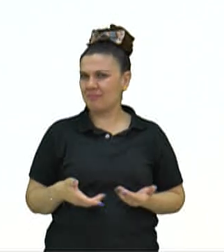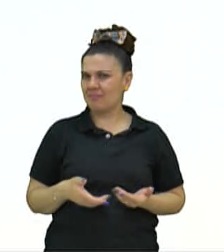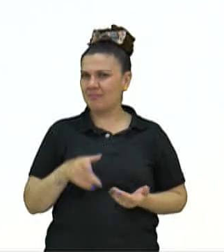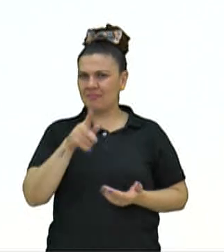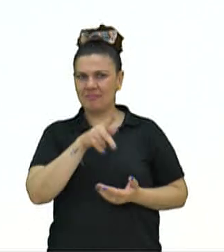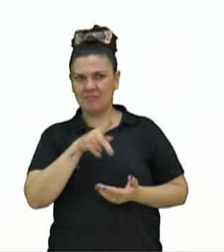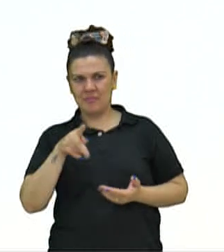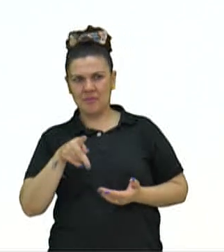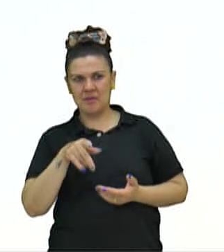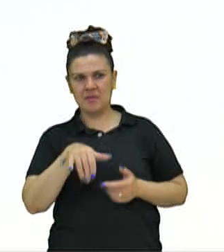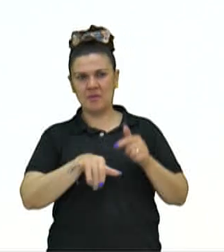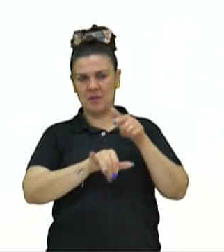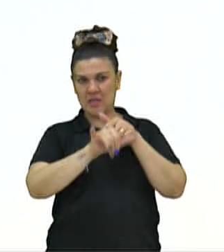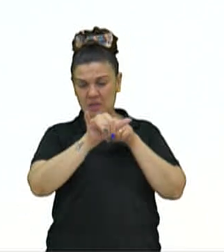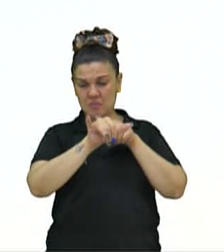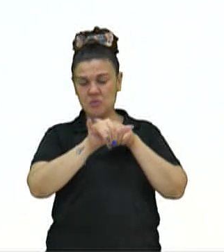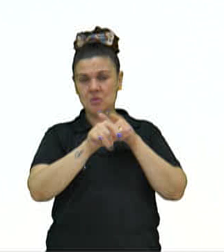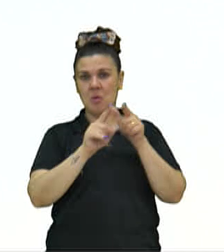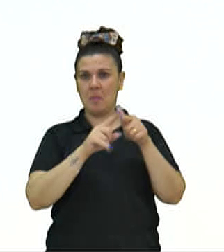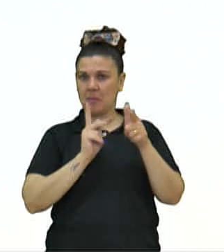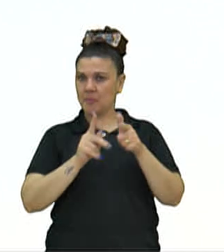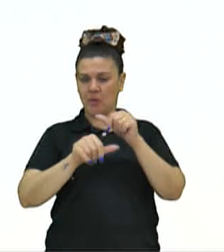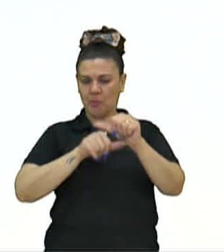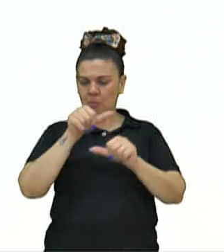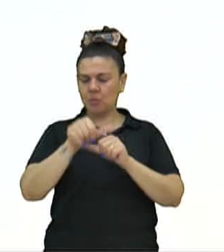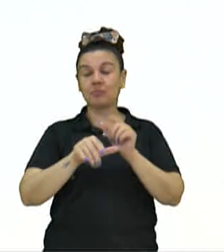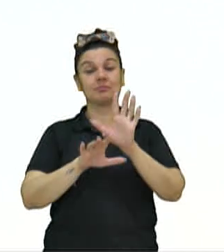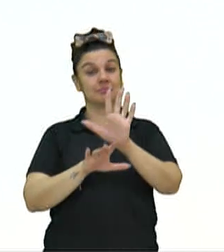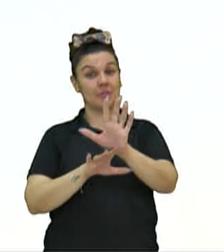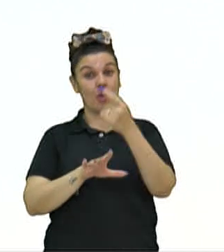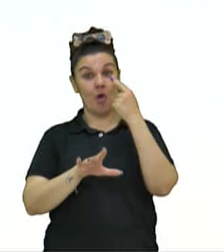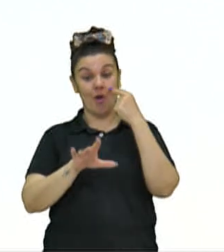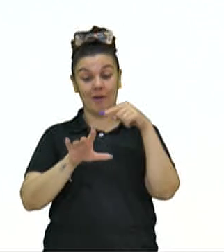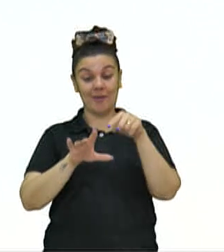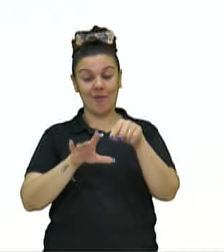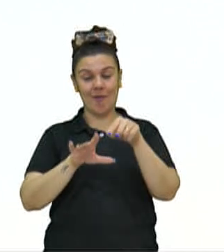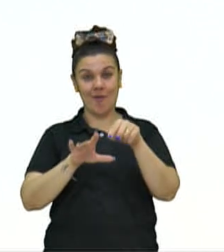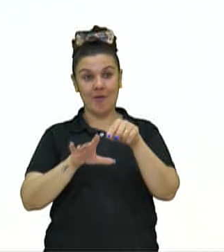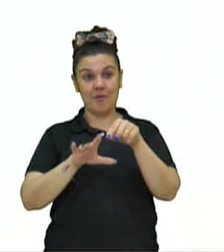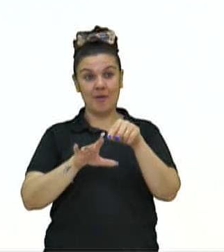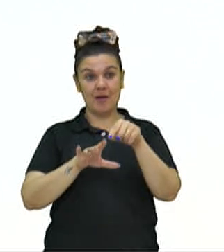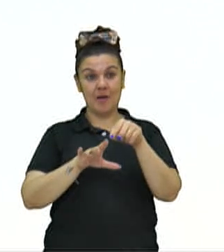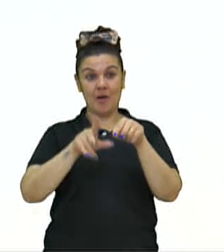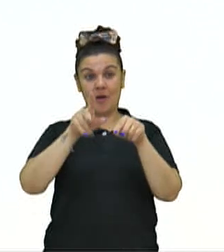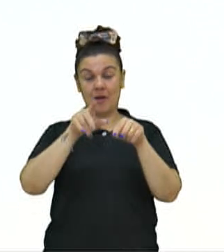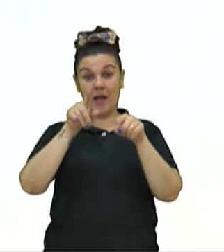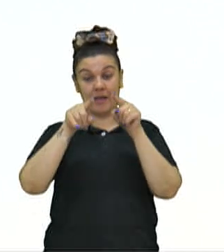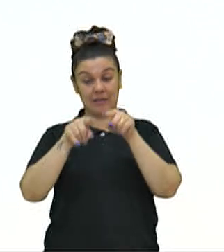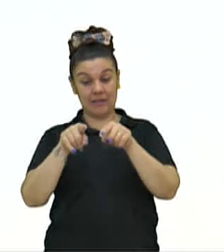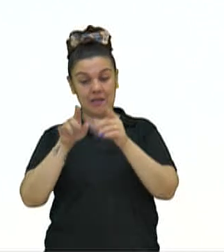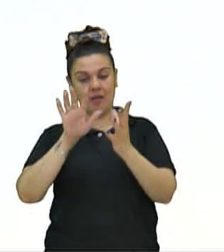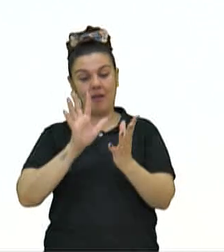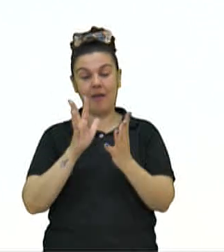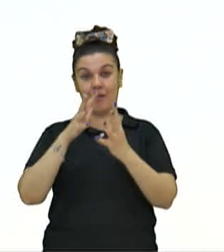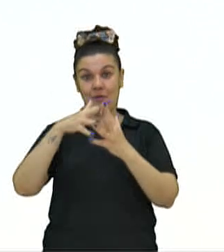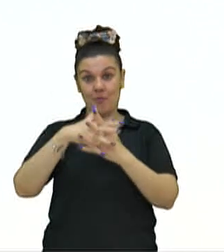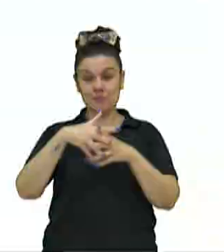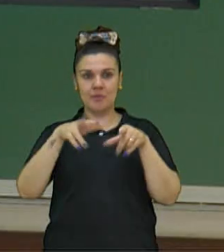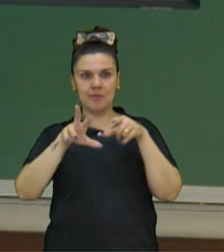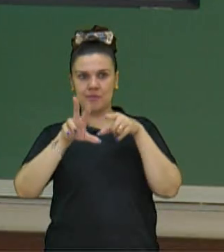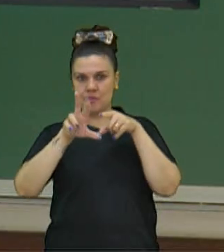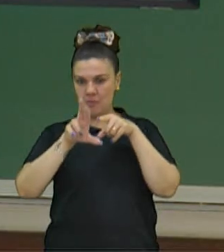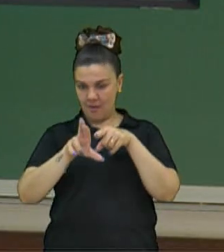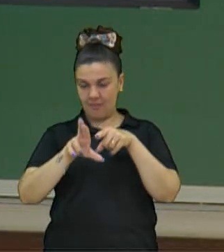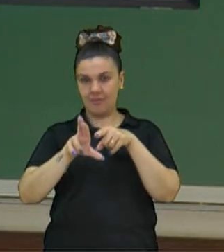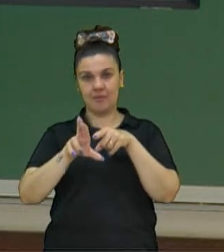teacher, termina com Y. Por que não aconteceu a mesma coisa? Porque aqui eu tenho antes uma consoante. Quando